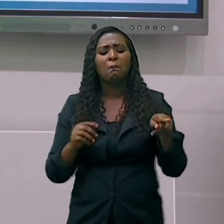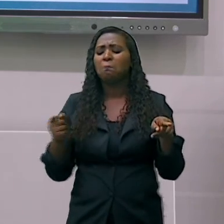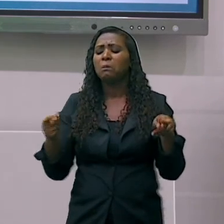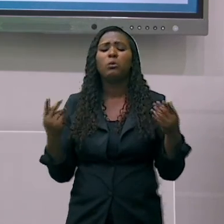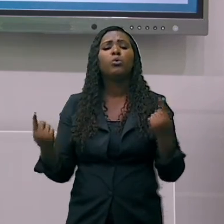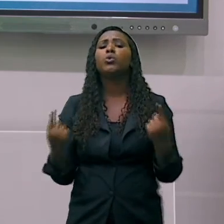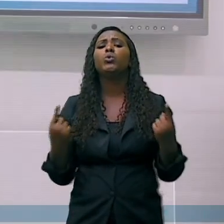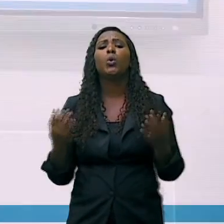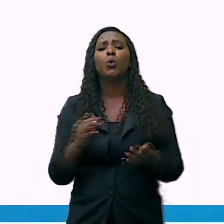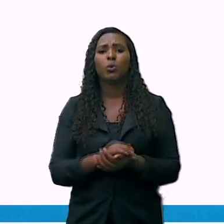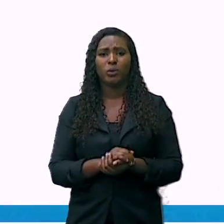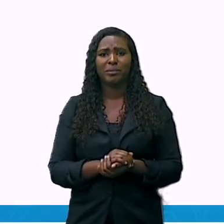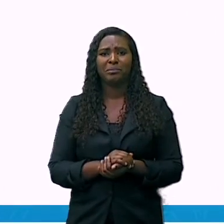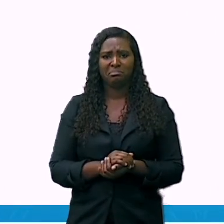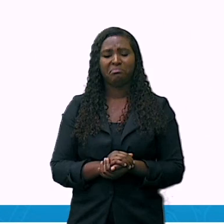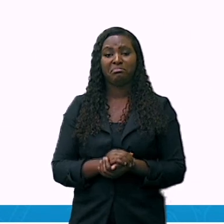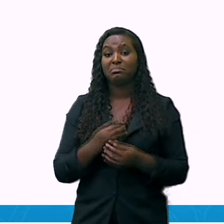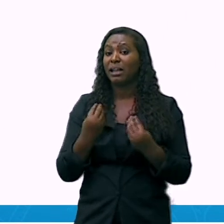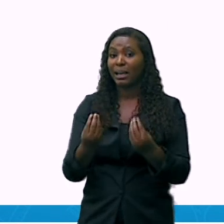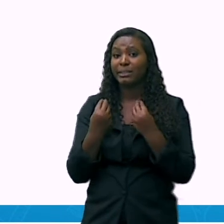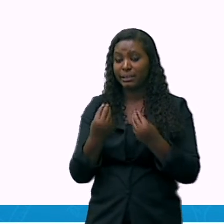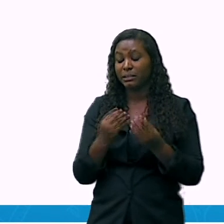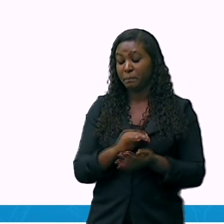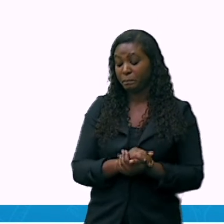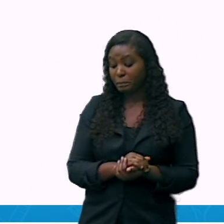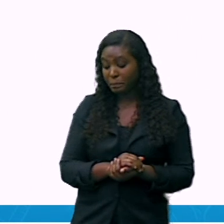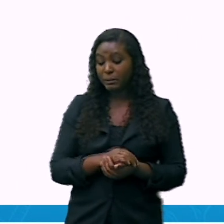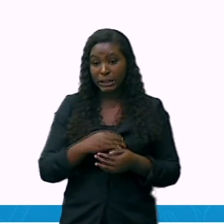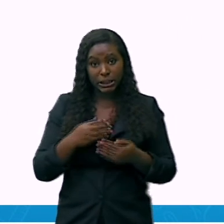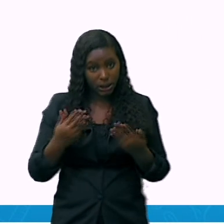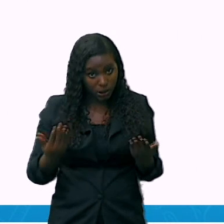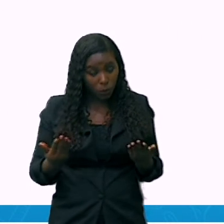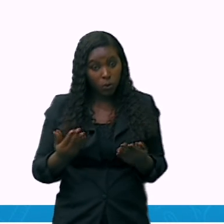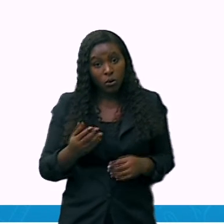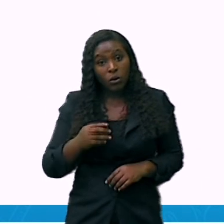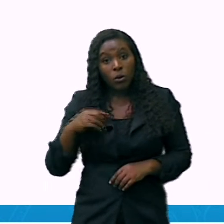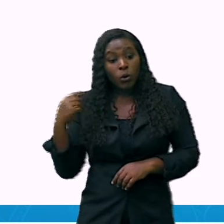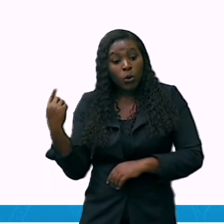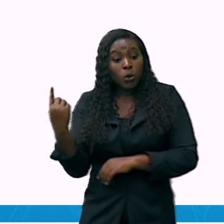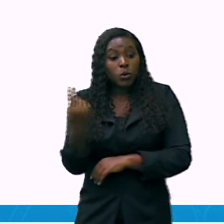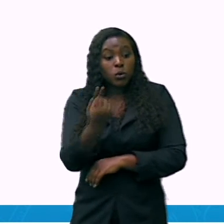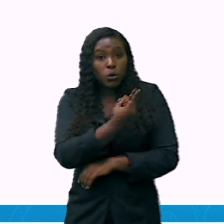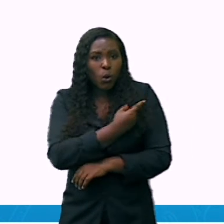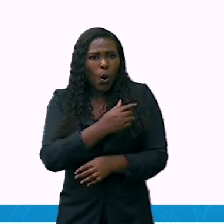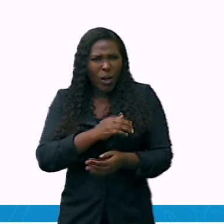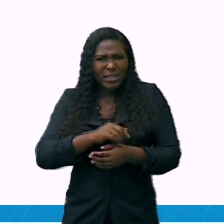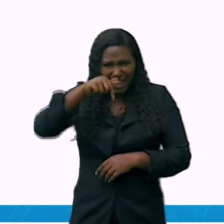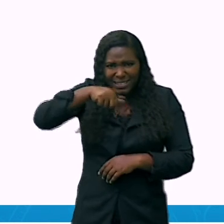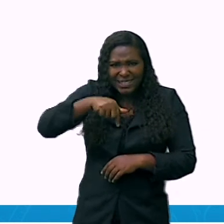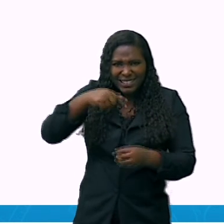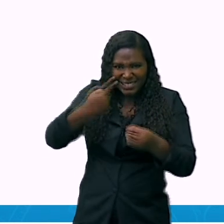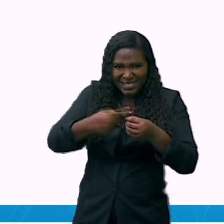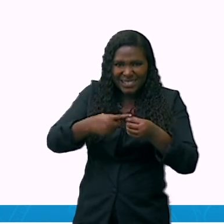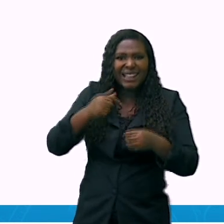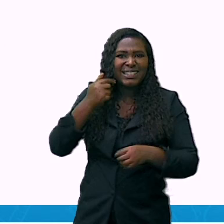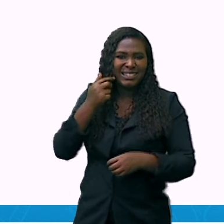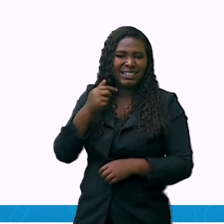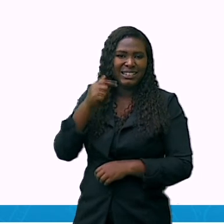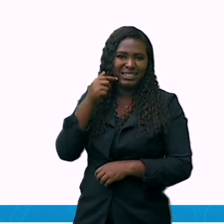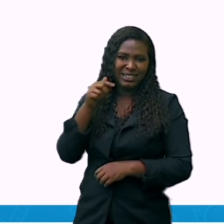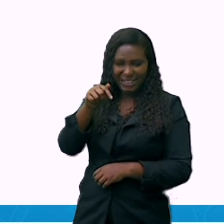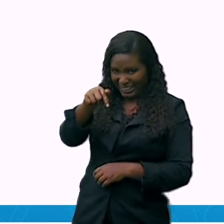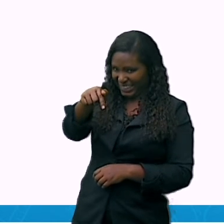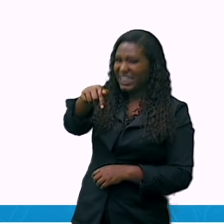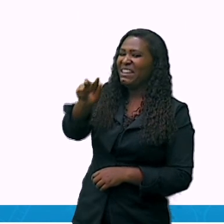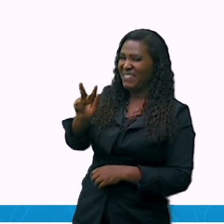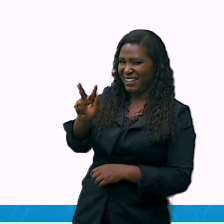dia. Ainda que estejamos distantes das áreas litorâneas, a influência dos mares e oceanos